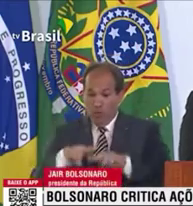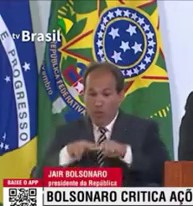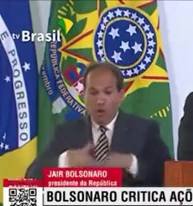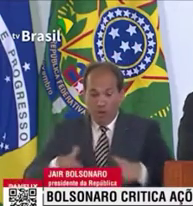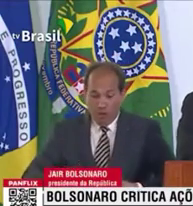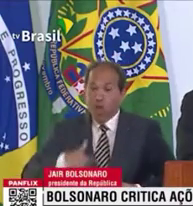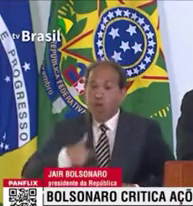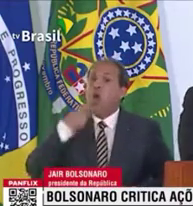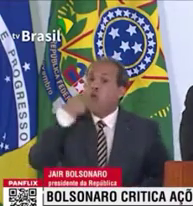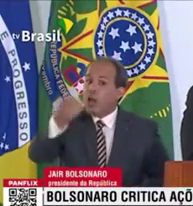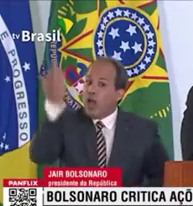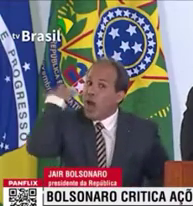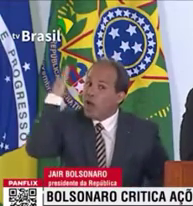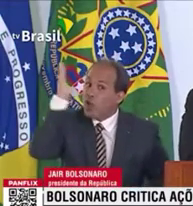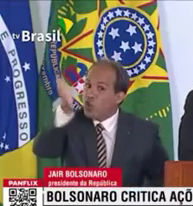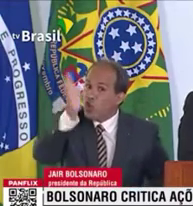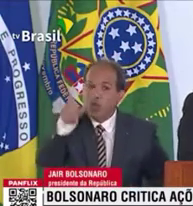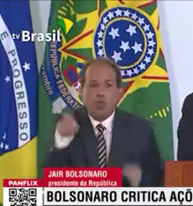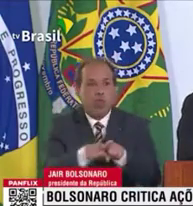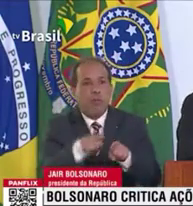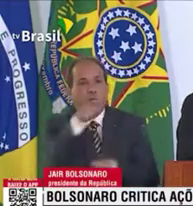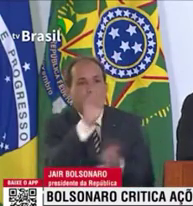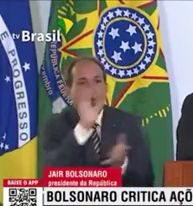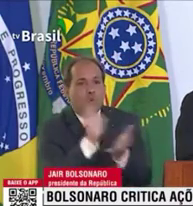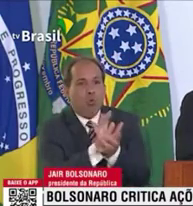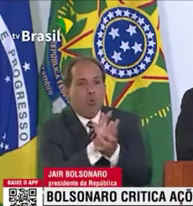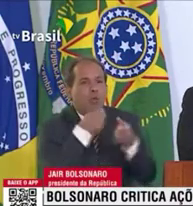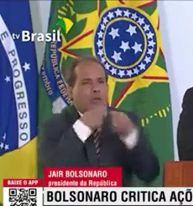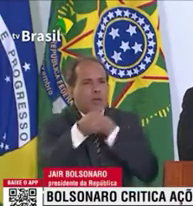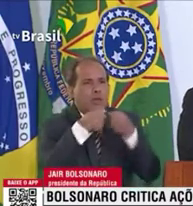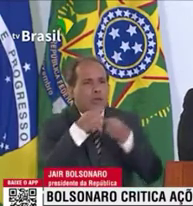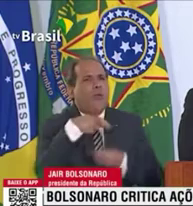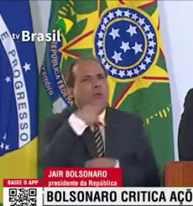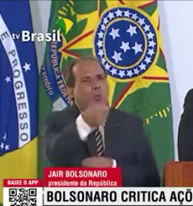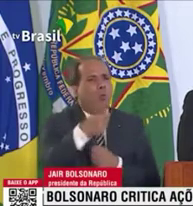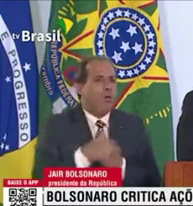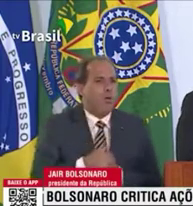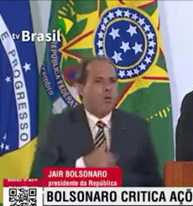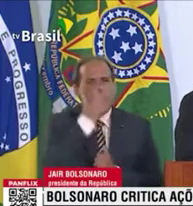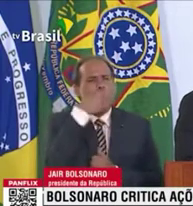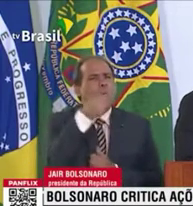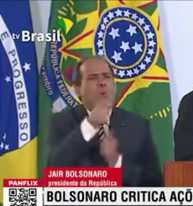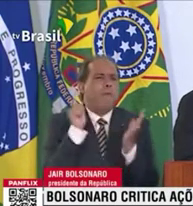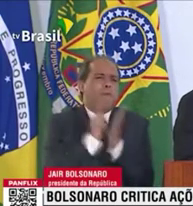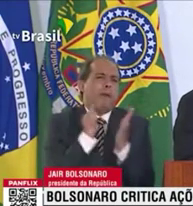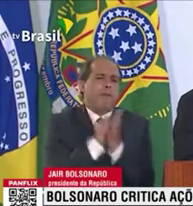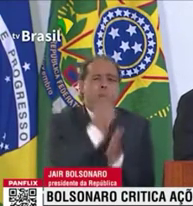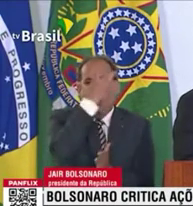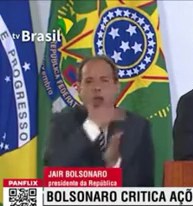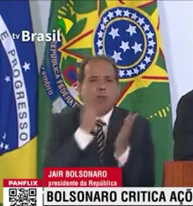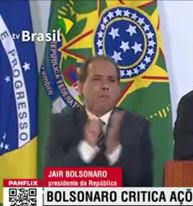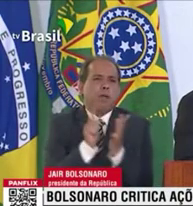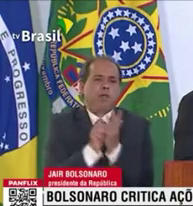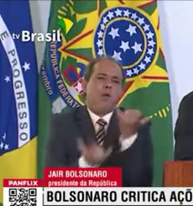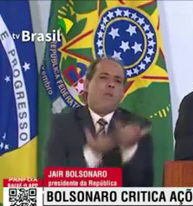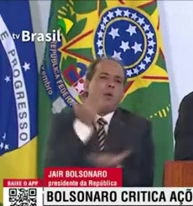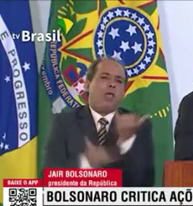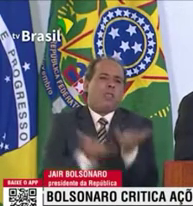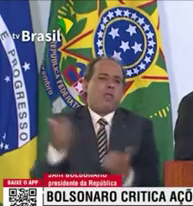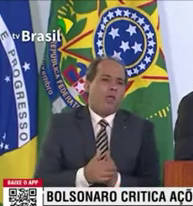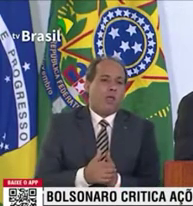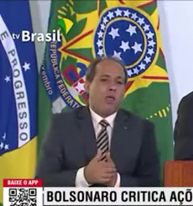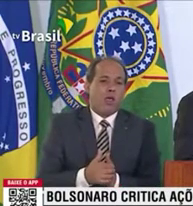disse lá atrás, e agora essa imprensa aí, de papel, né, essa brincadeira que nós temos de imprensa no Brasil, já começa a falar